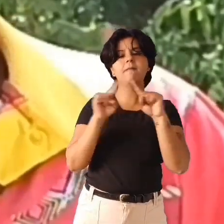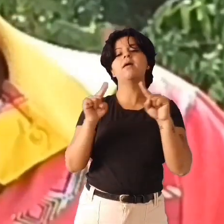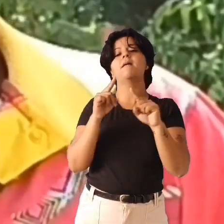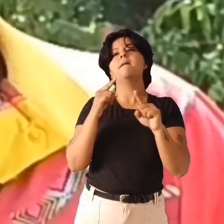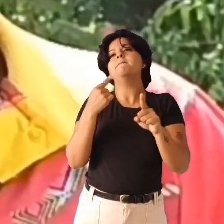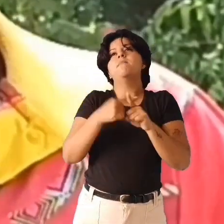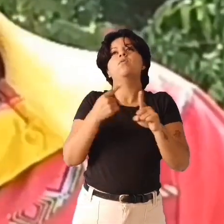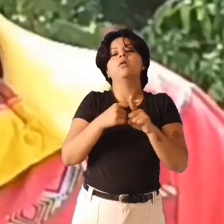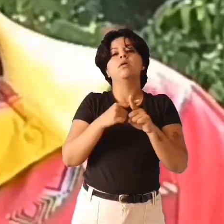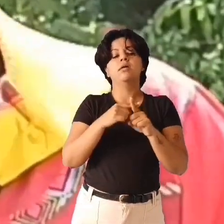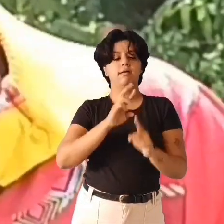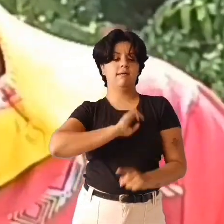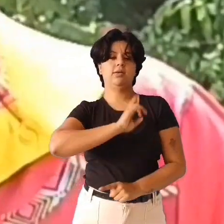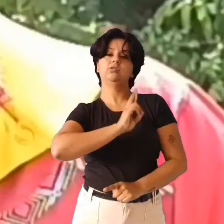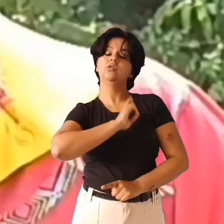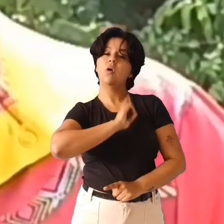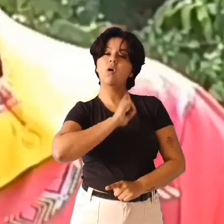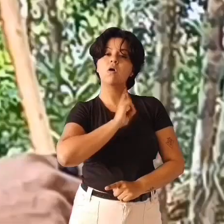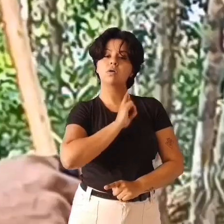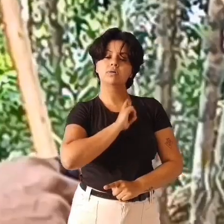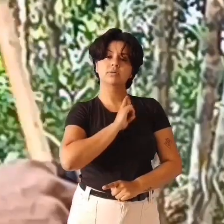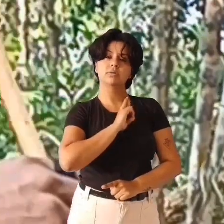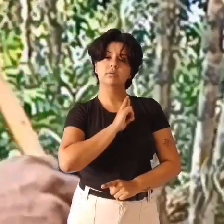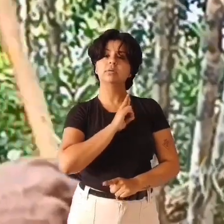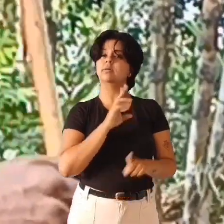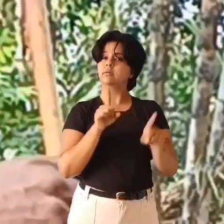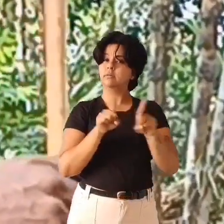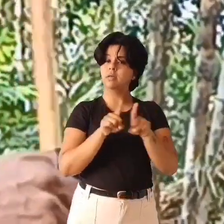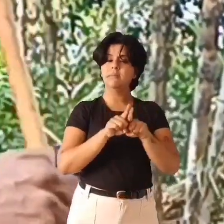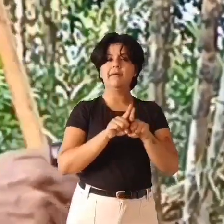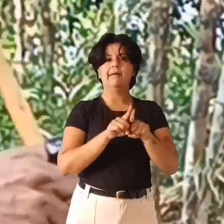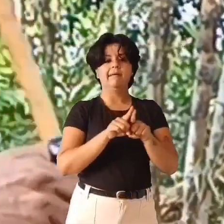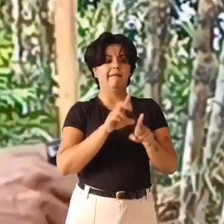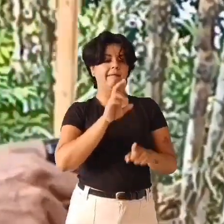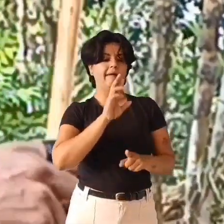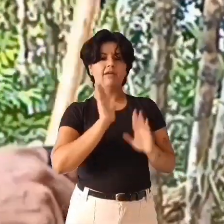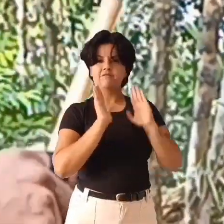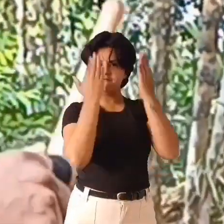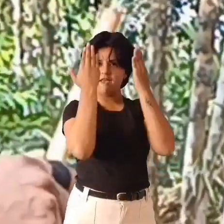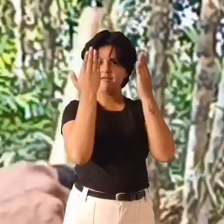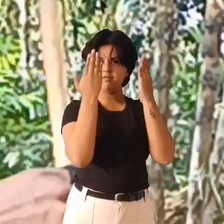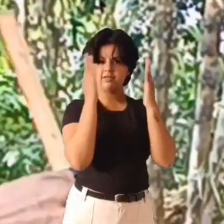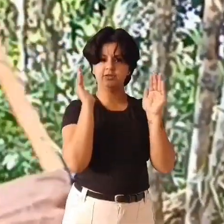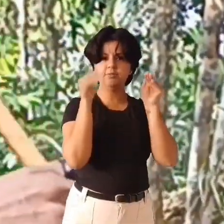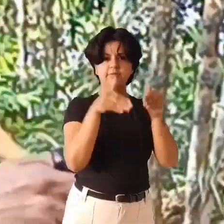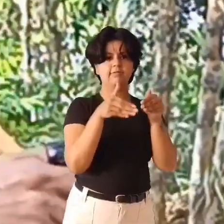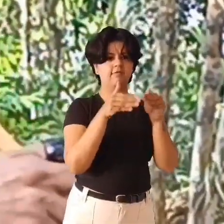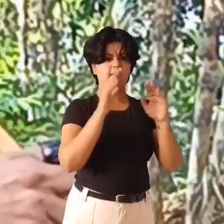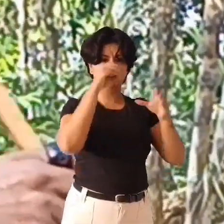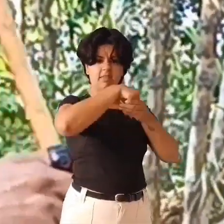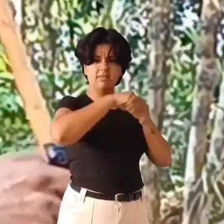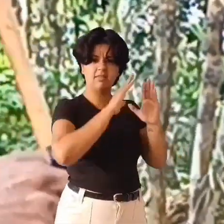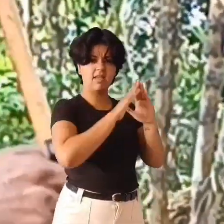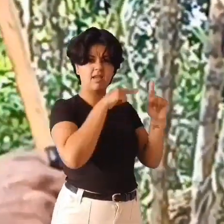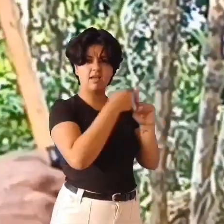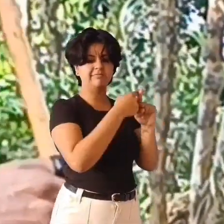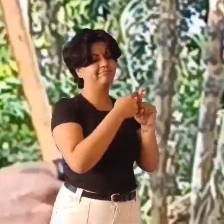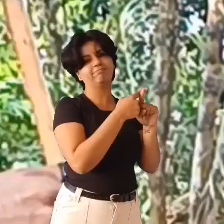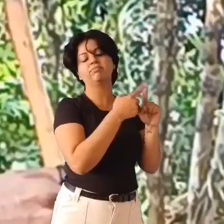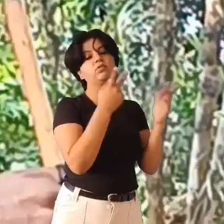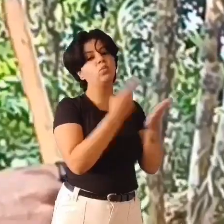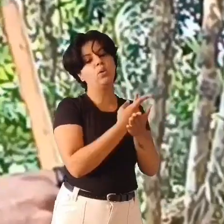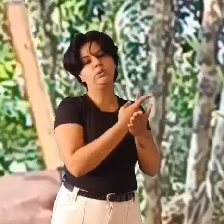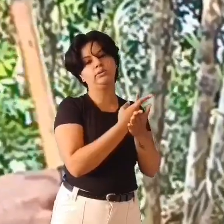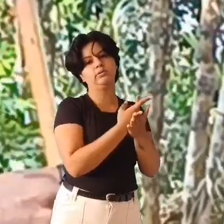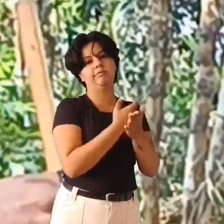questão puramente religiosa. E mesmo assim elas não eram celebradas na igreja, elas eram celebradas nas casas grandes.